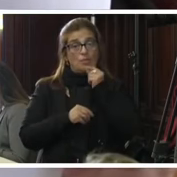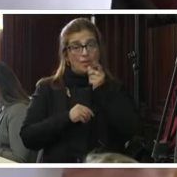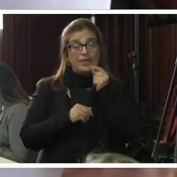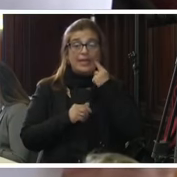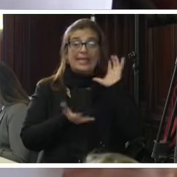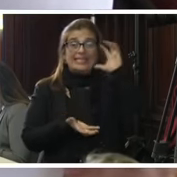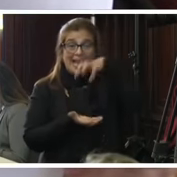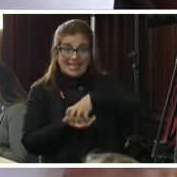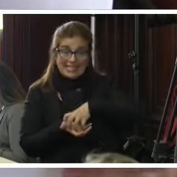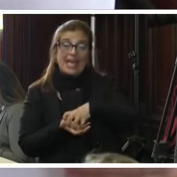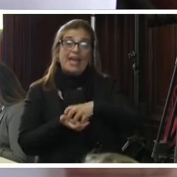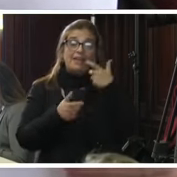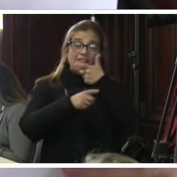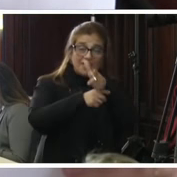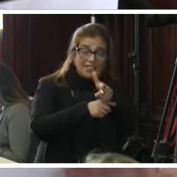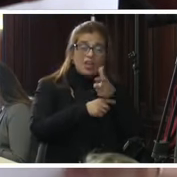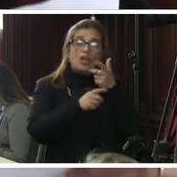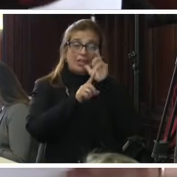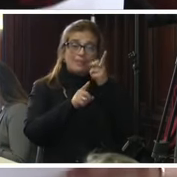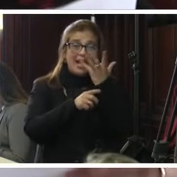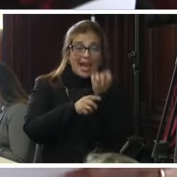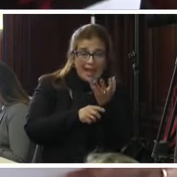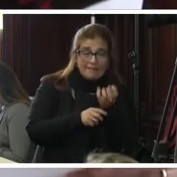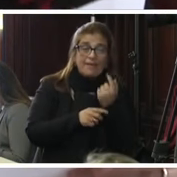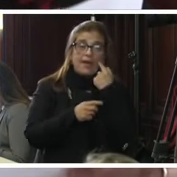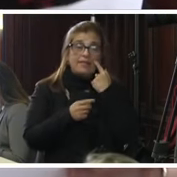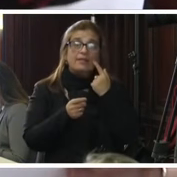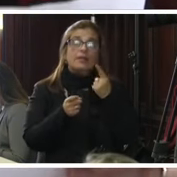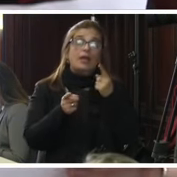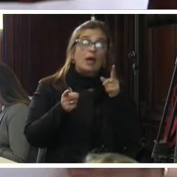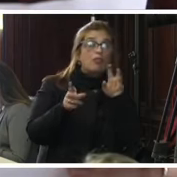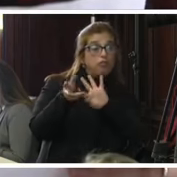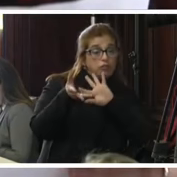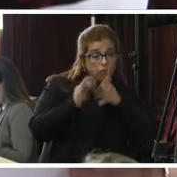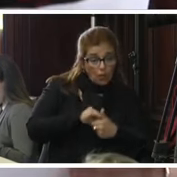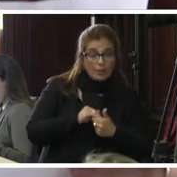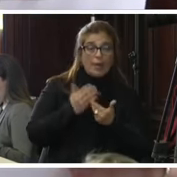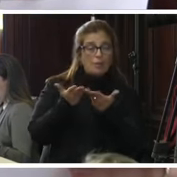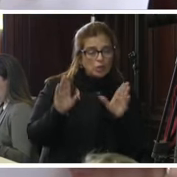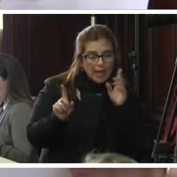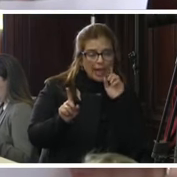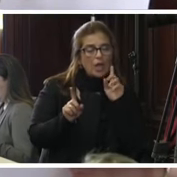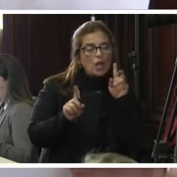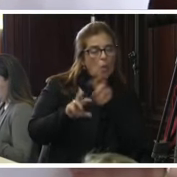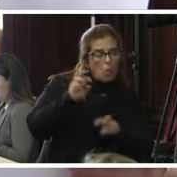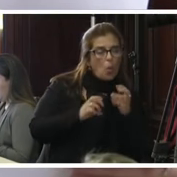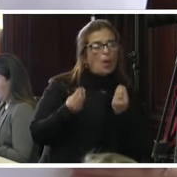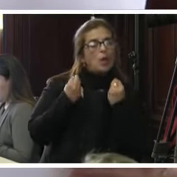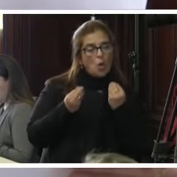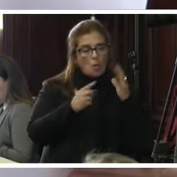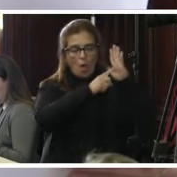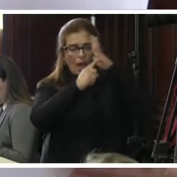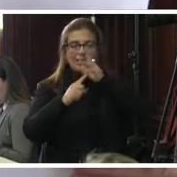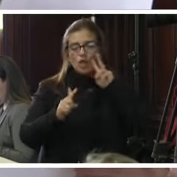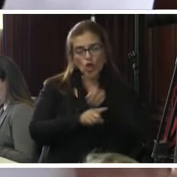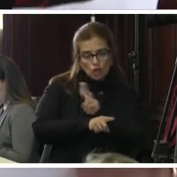equipamentos de gravação de vídeo e áudio nas viaturas, bem como o sistema de rastreamento via satélite. Por